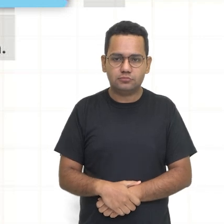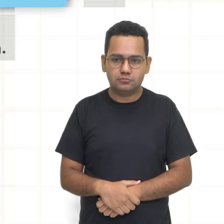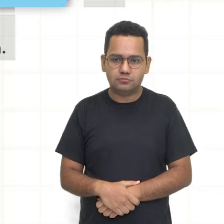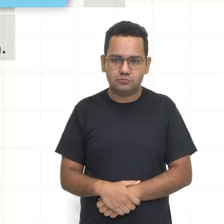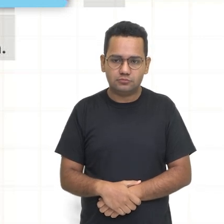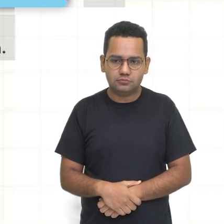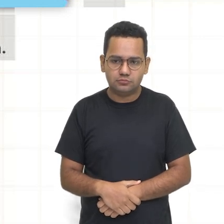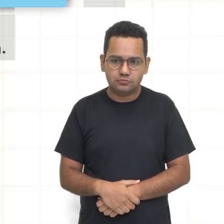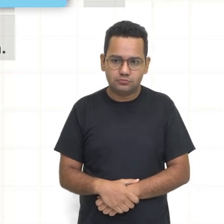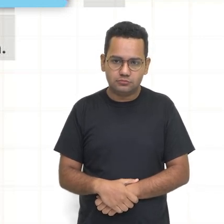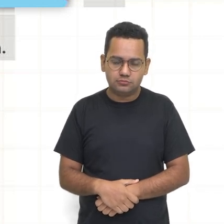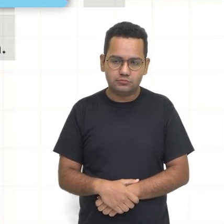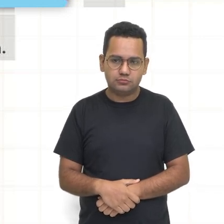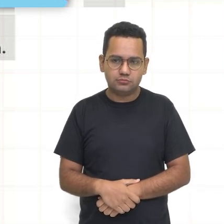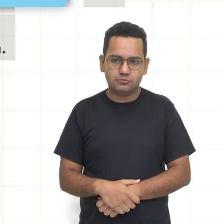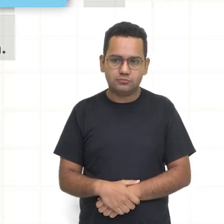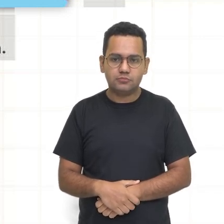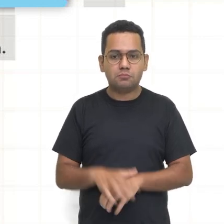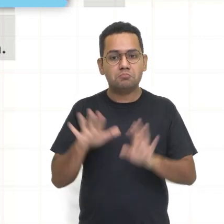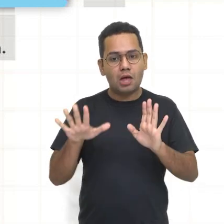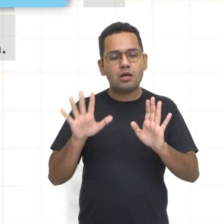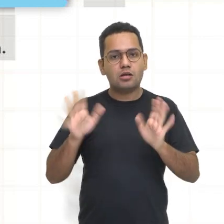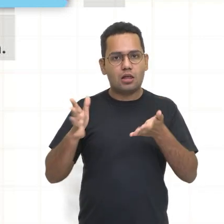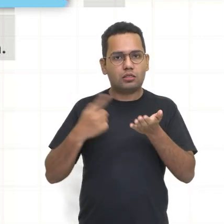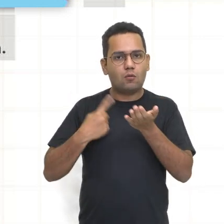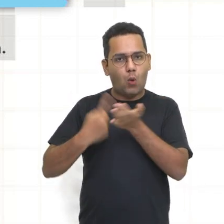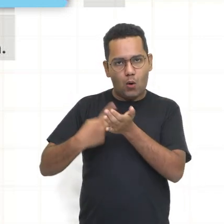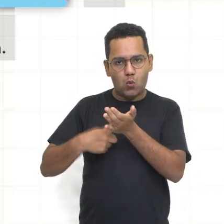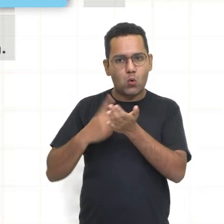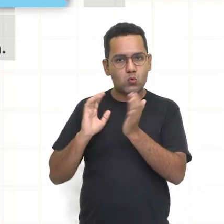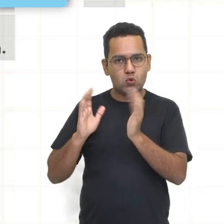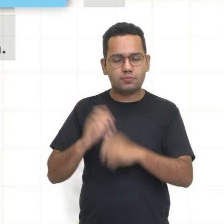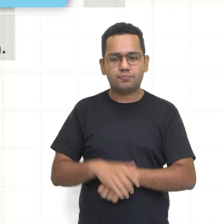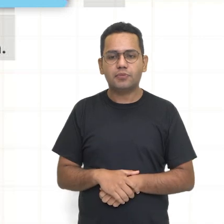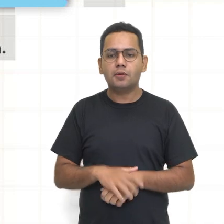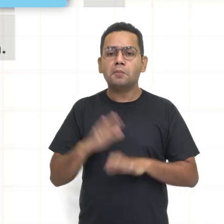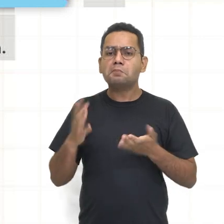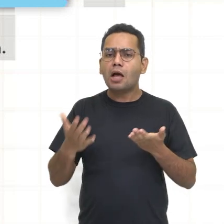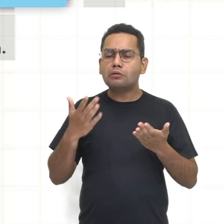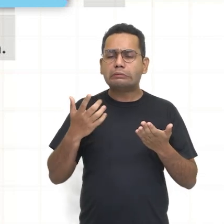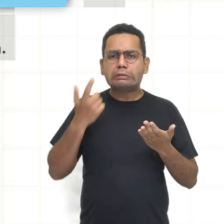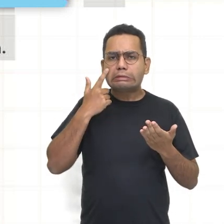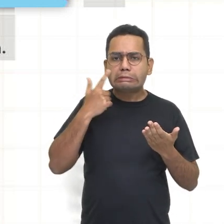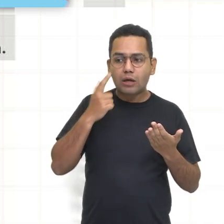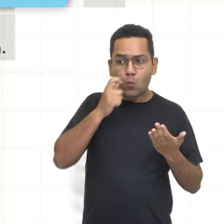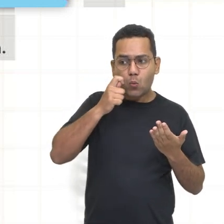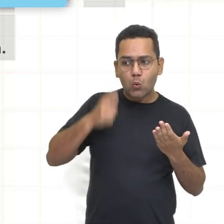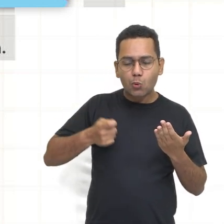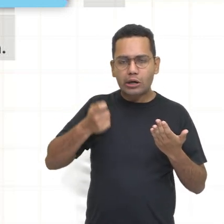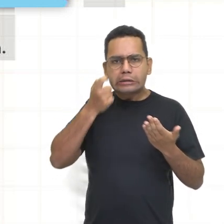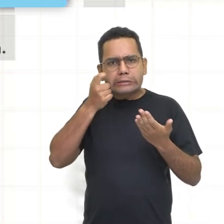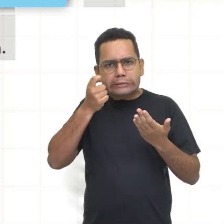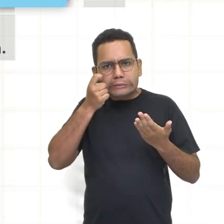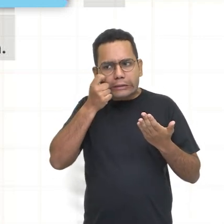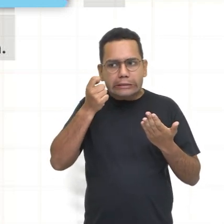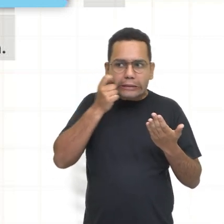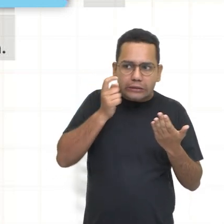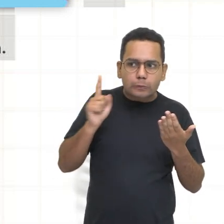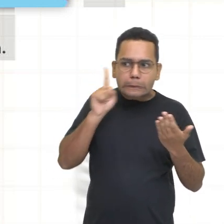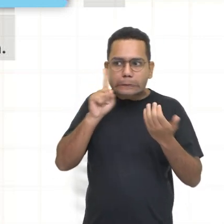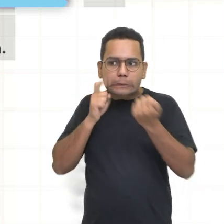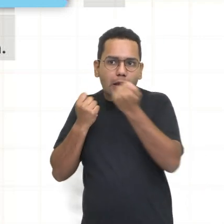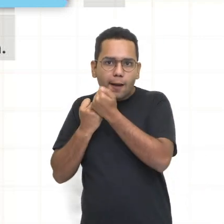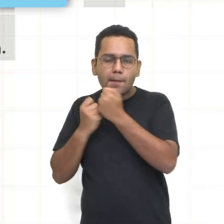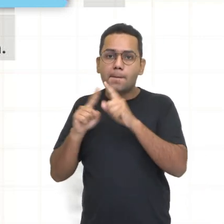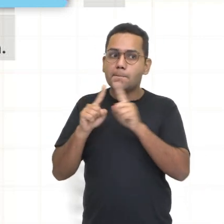vamos dizer assim, possuía ali um acordo, né, teoricamente com a Rússia. E quando a Ucrânia tenta se aproximar dos Estados Unidos, a Rússia se